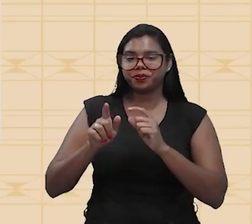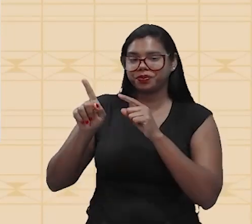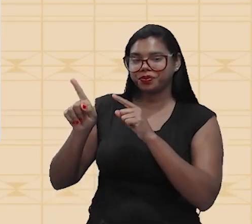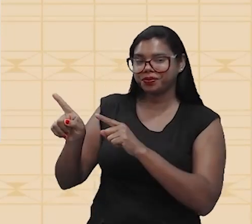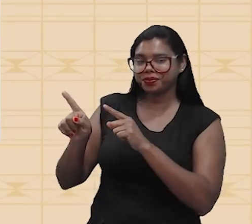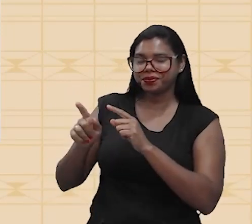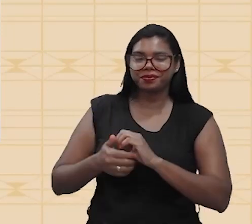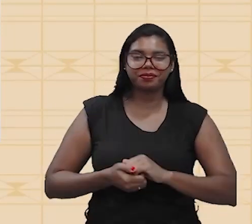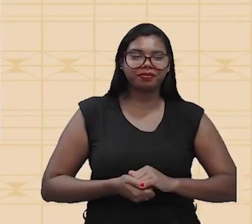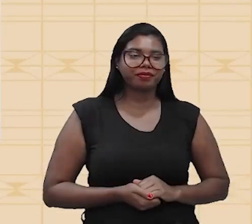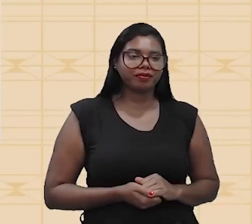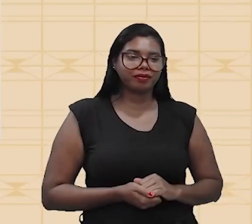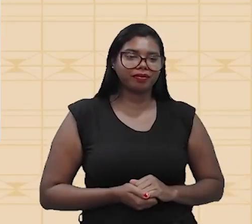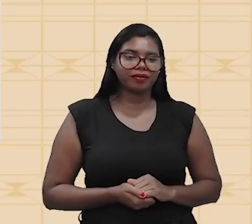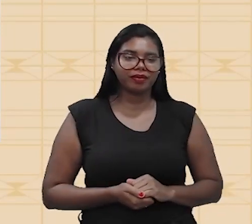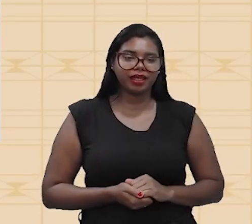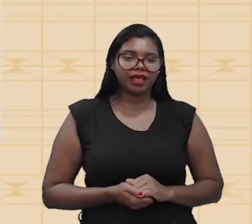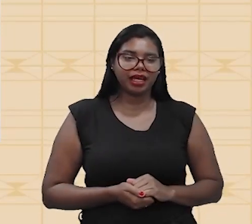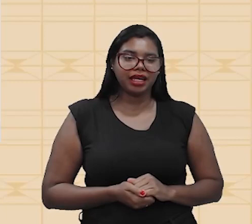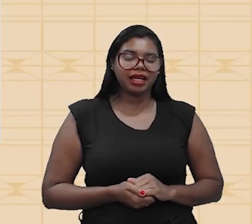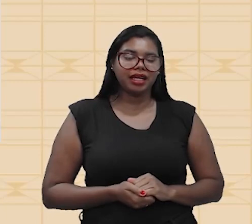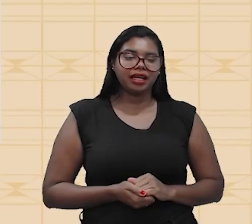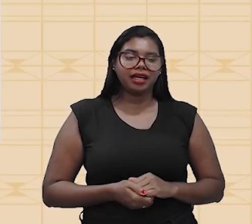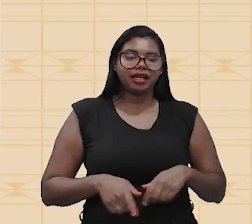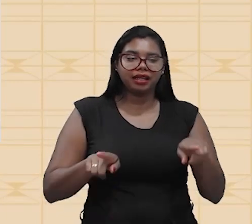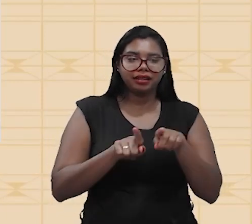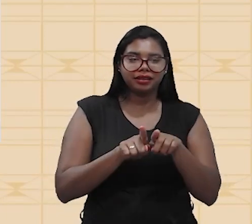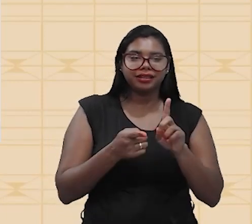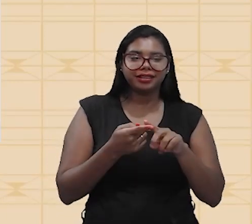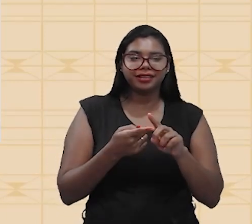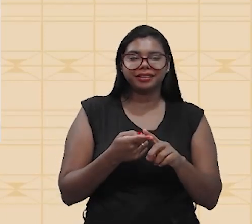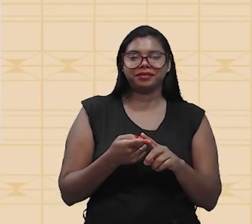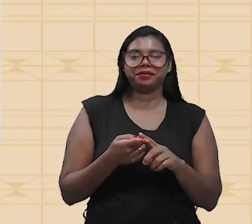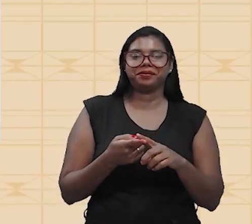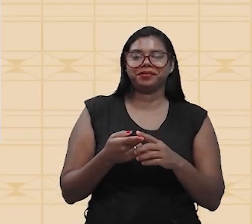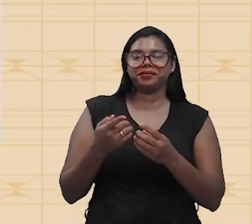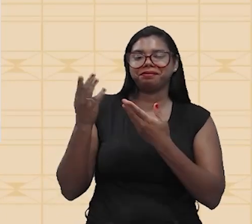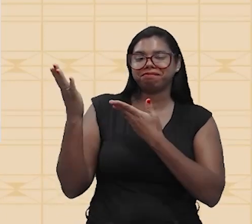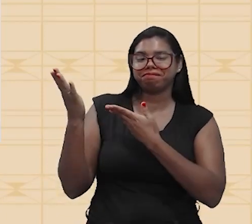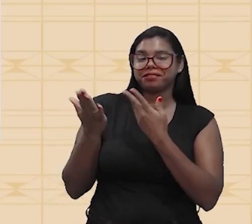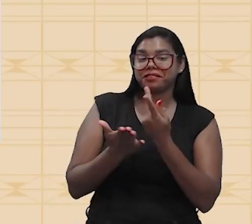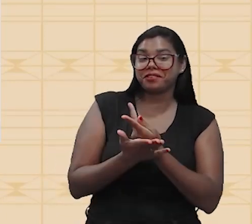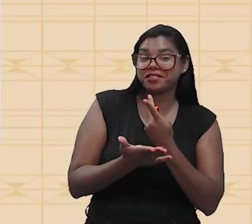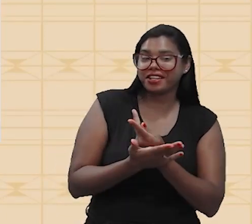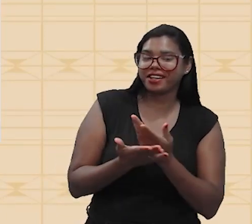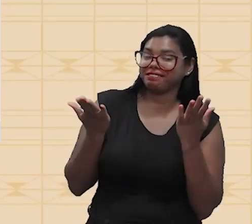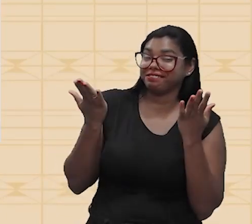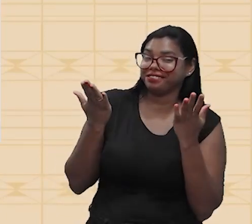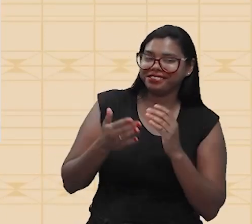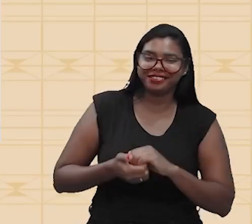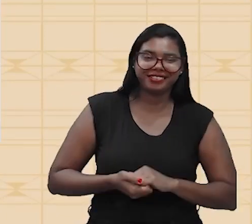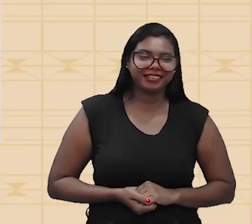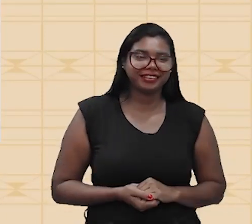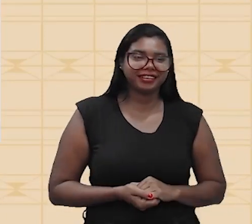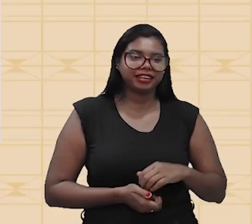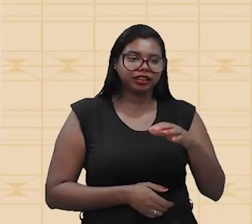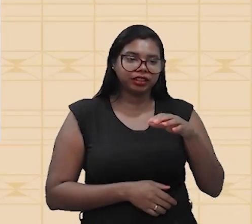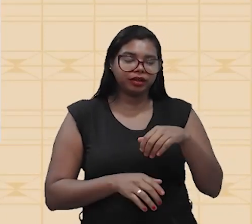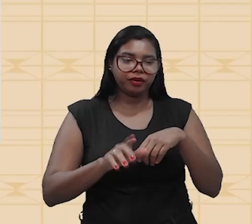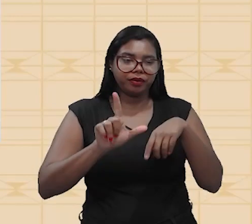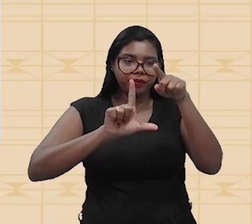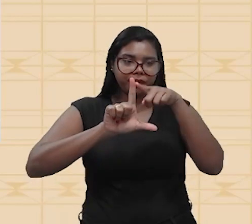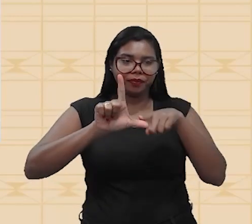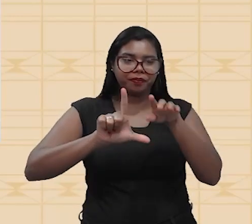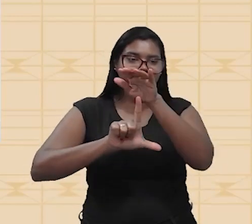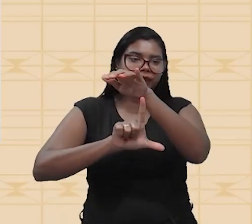Eu tinha deixado o espaço da galera de Libras, eu pensei que eu fosse cometer esse vacilo. Olha que legal. Então, o y do vértice igual a menos 1.